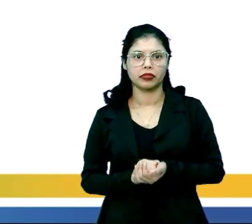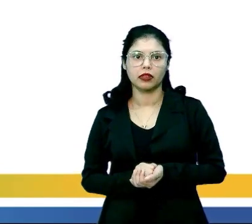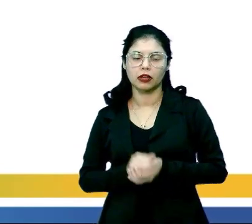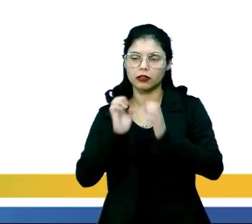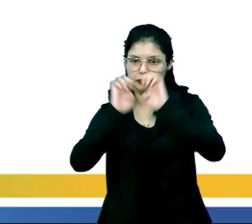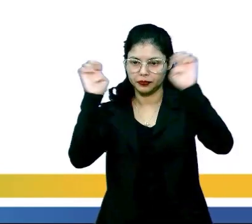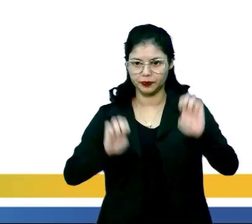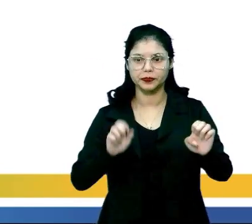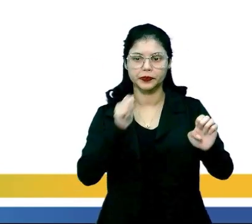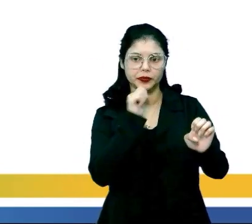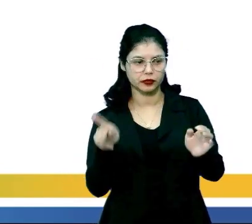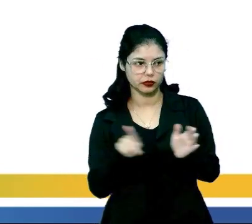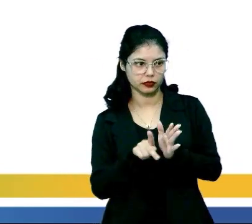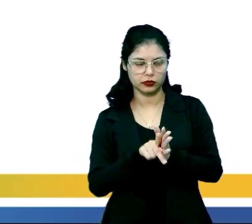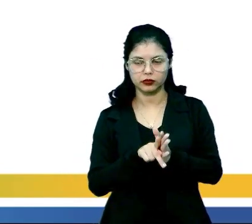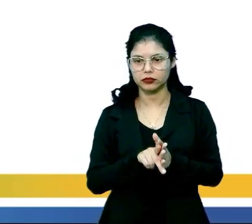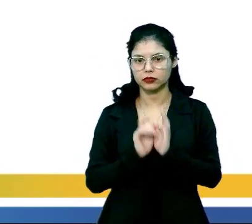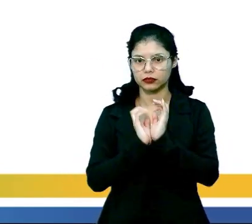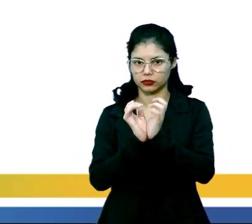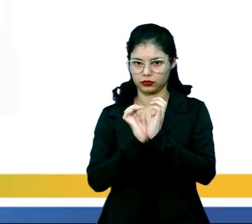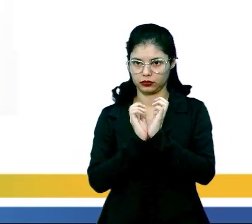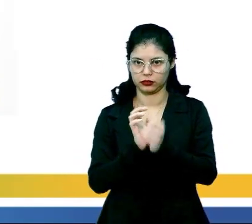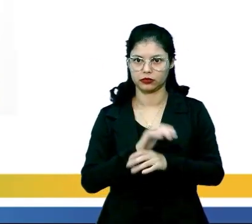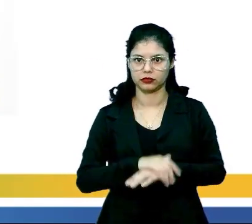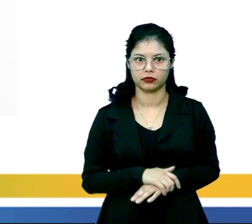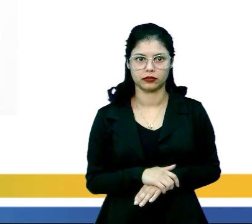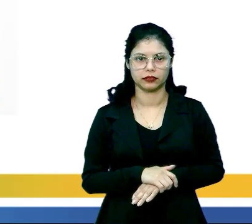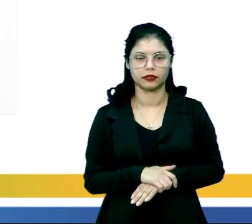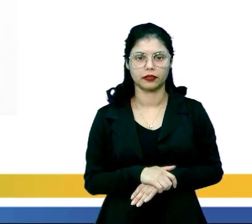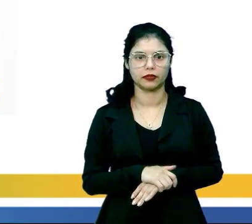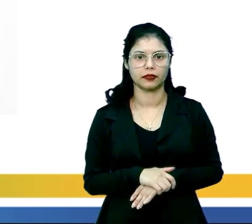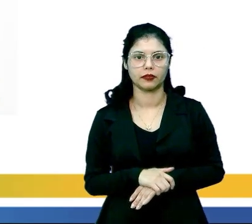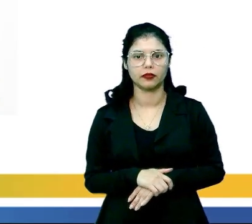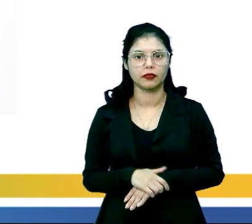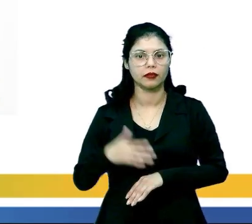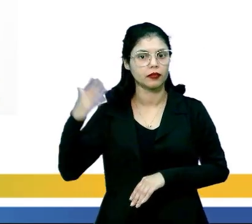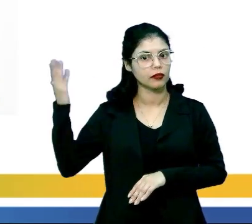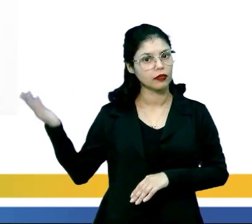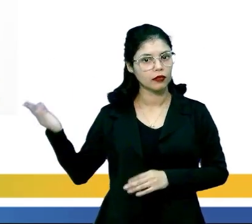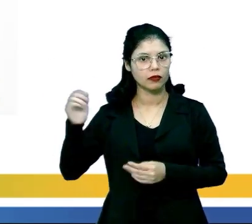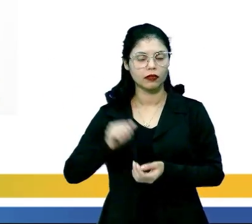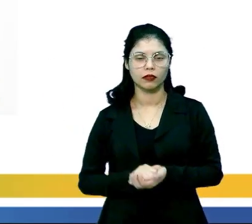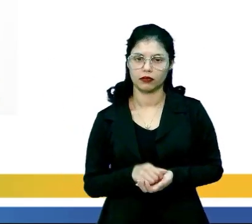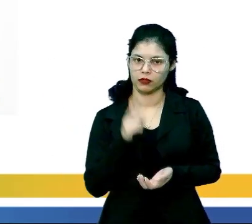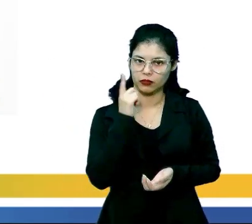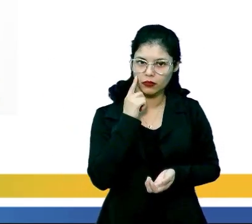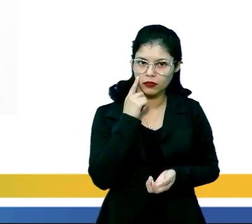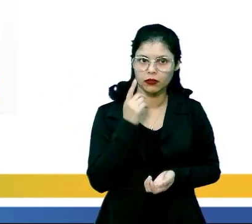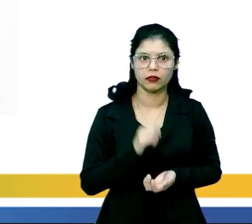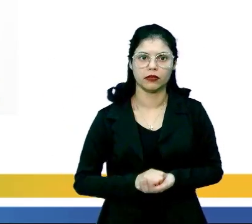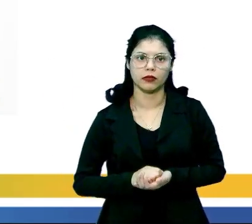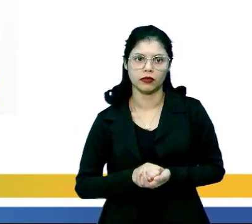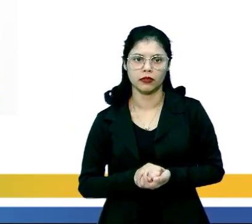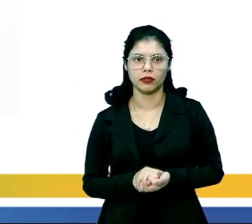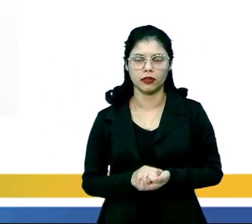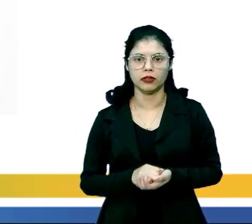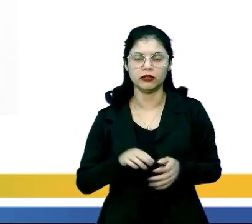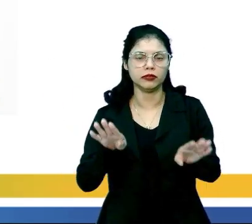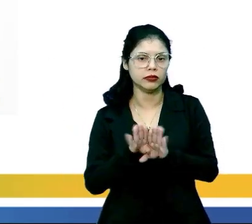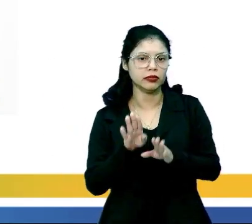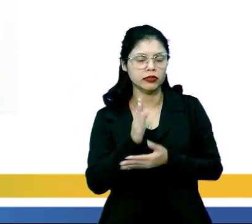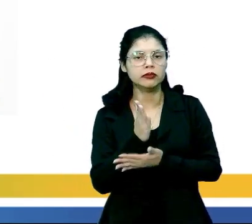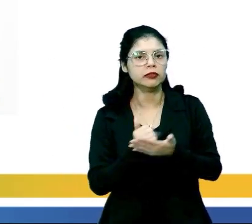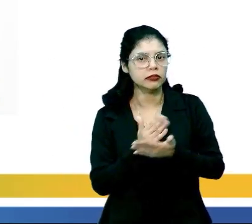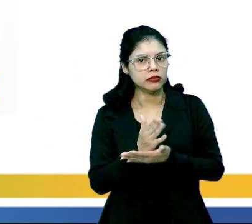dessas estruturas do nosso encéfalo. E olha só que legal. Nosso cérebro, né, ele